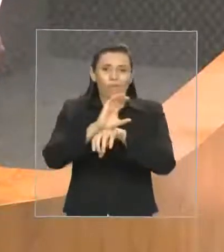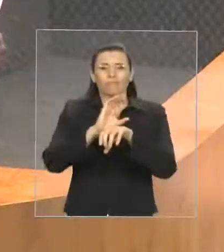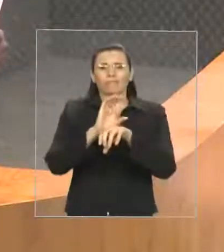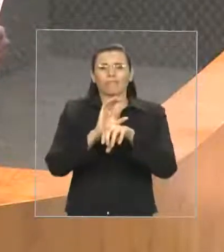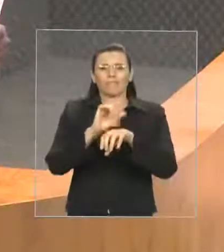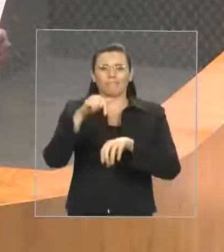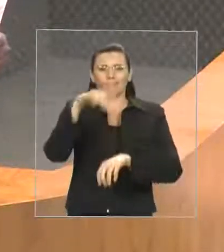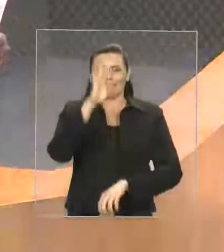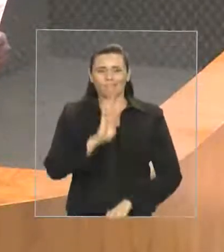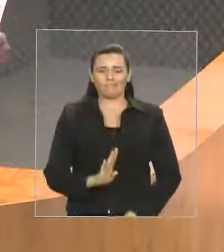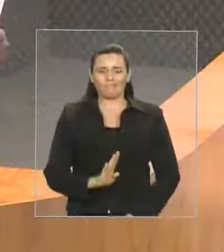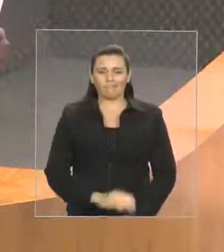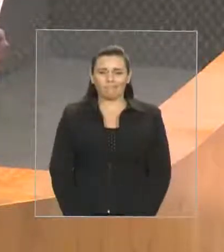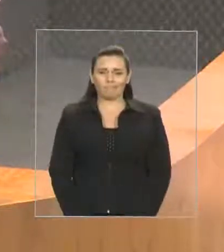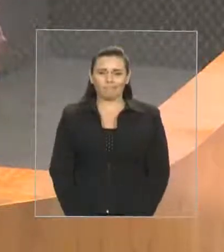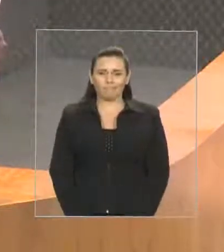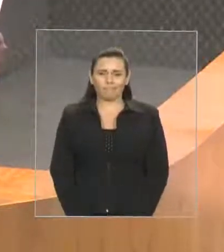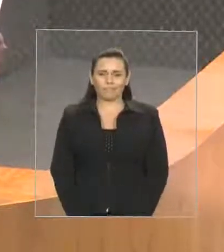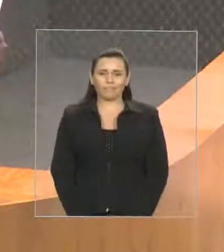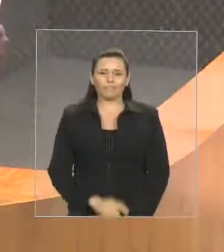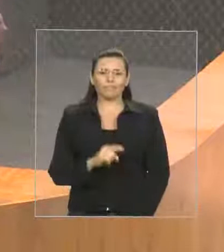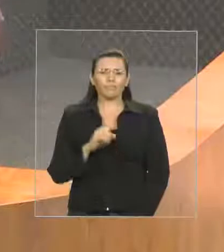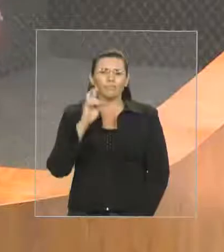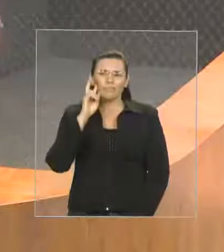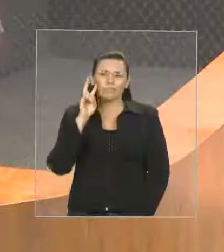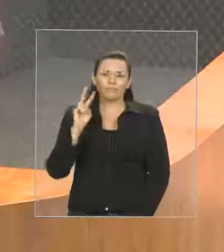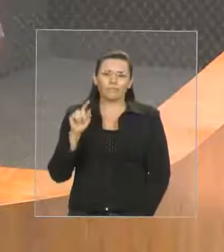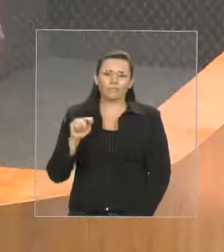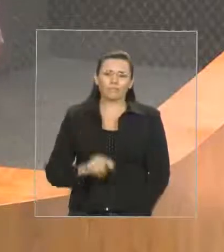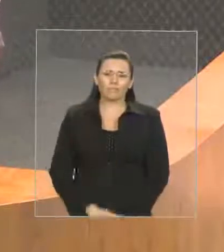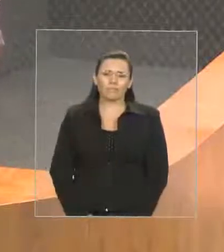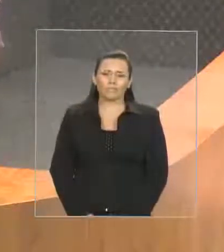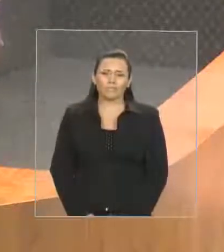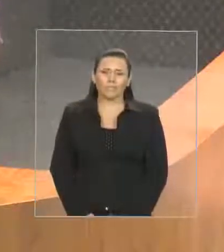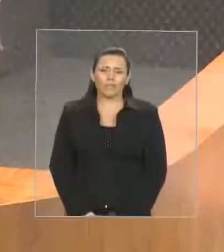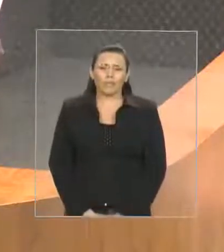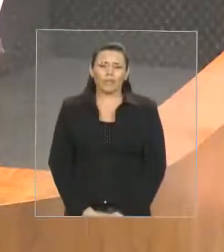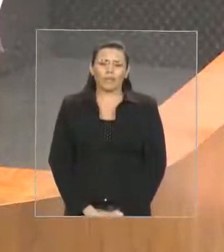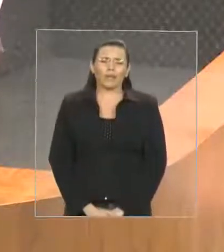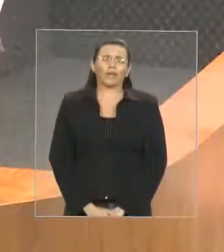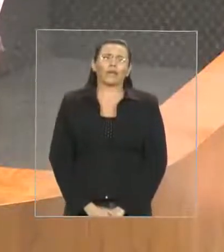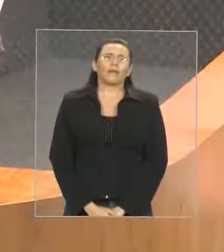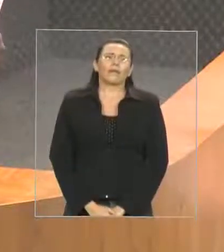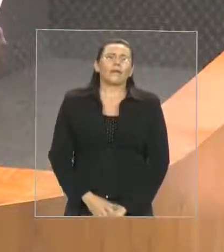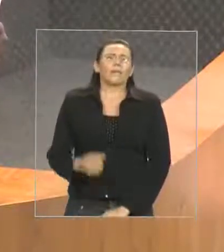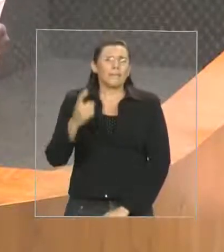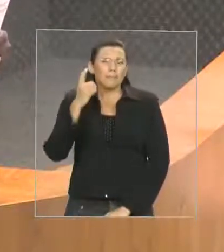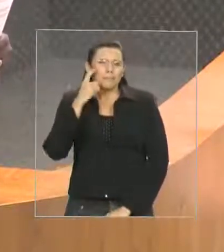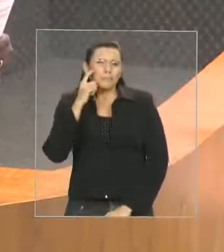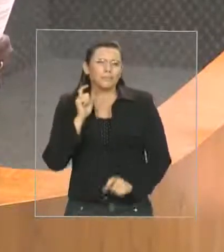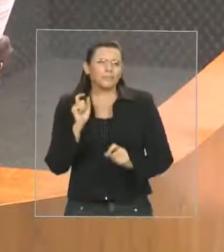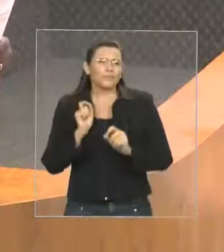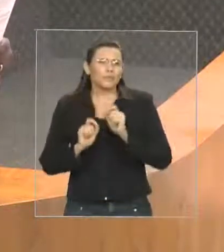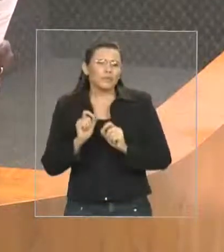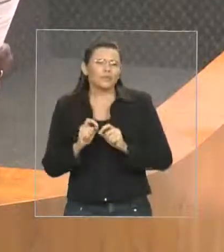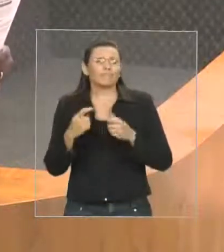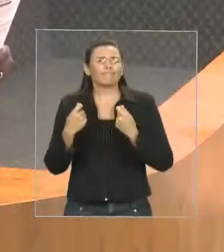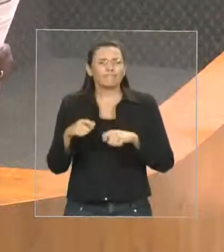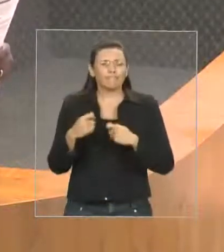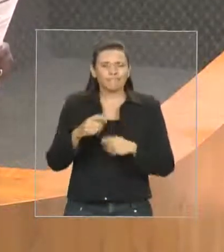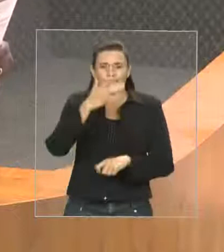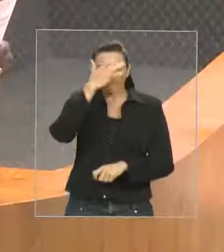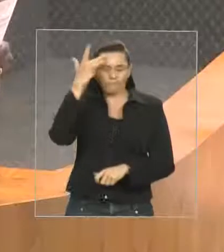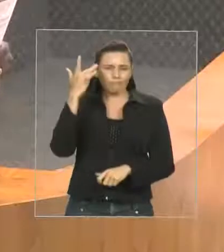Assembleia, viu sua majestade e necessidade de haver taquígrafos. Eu fui encarregado de